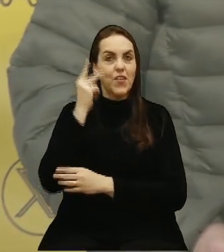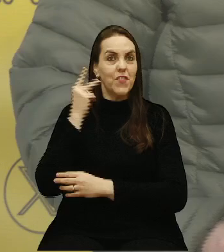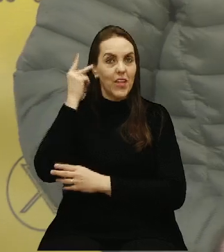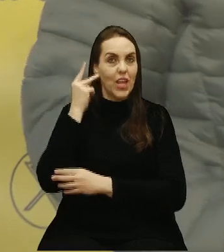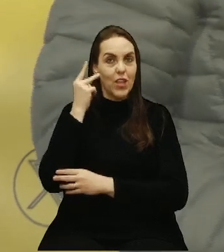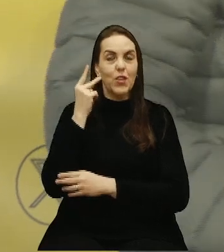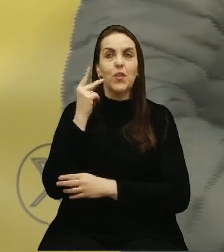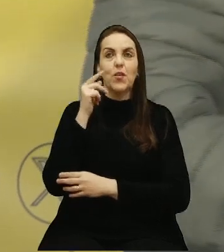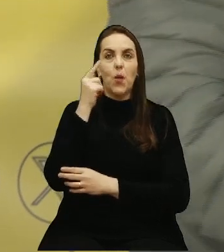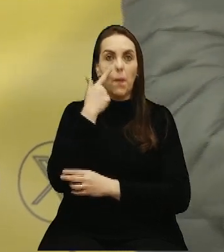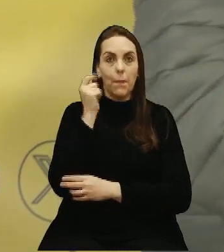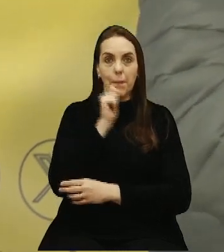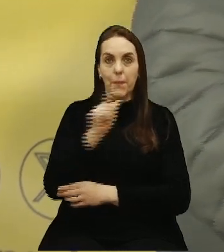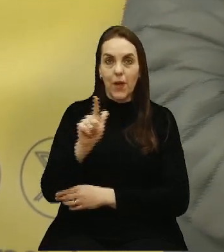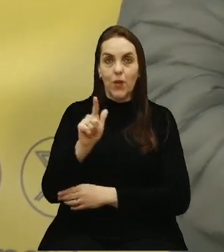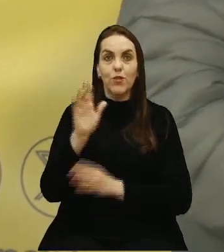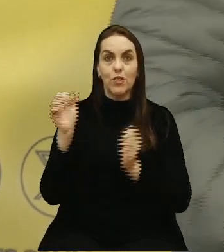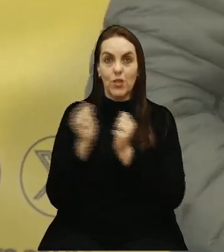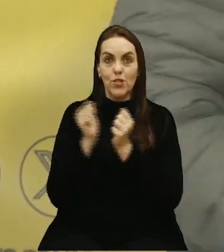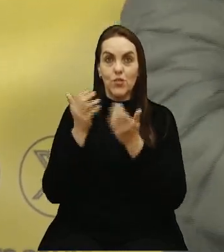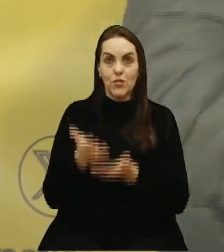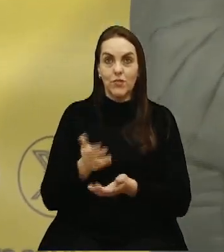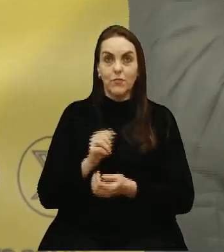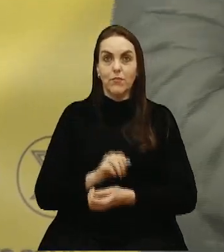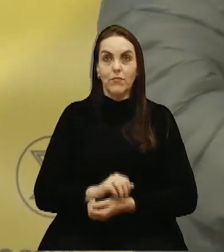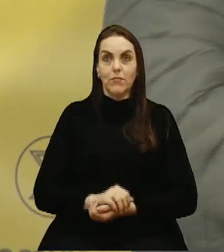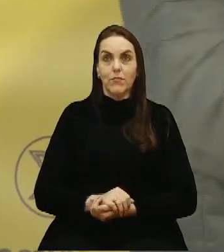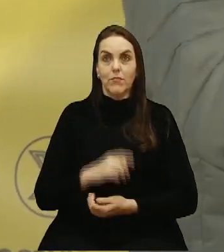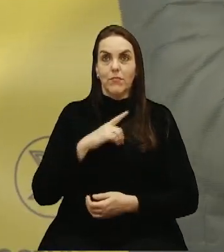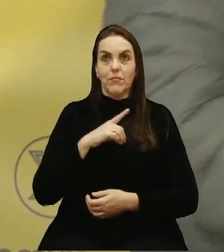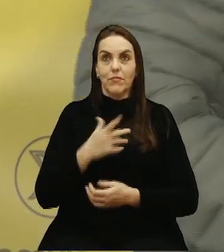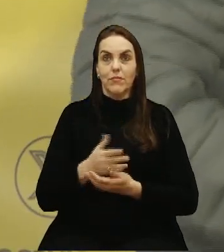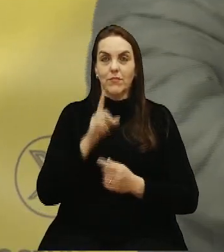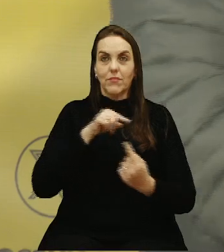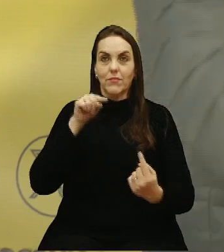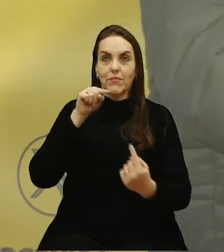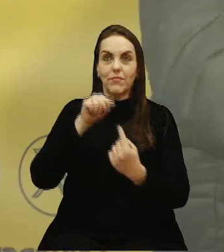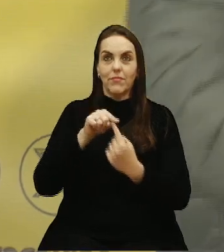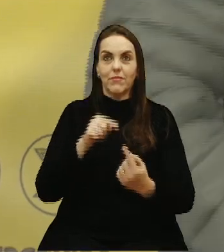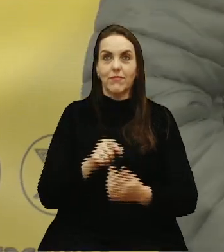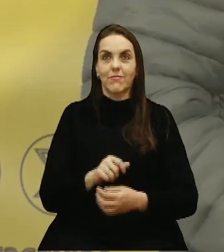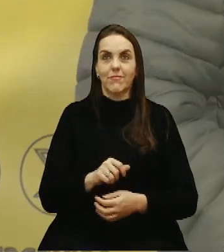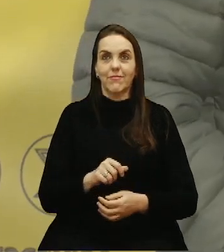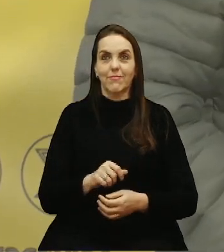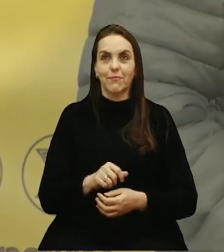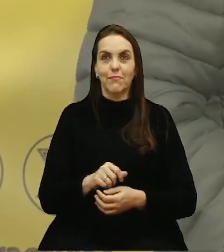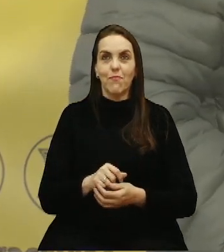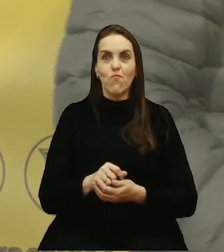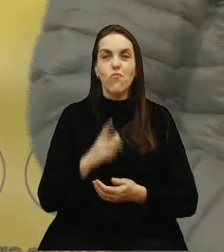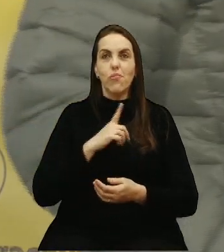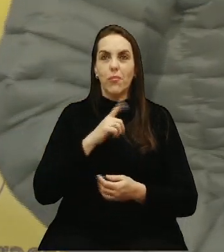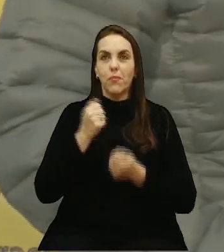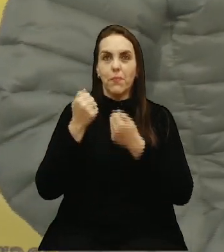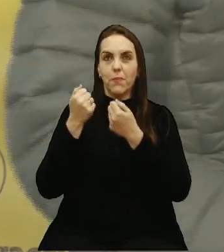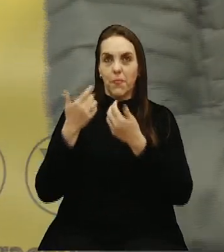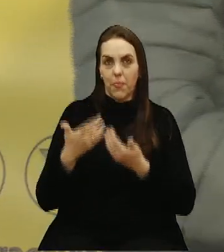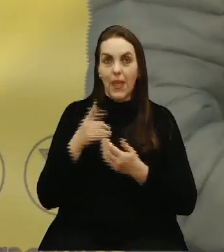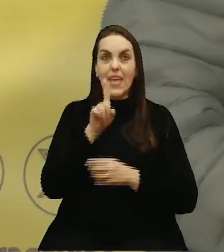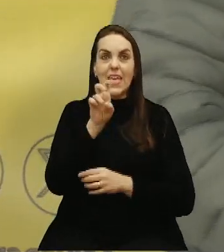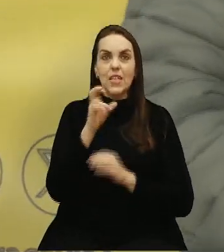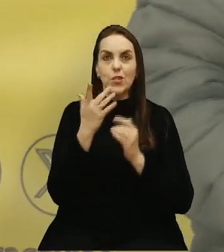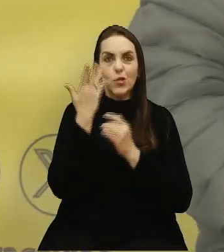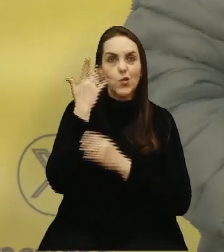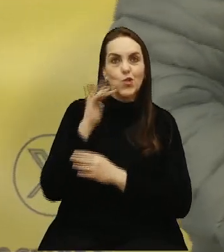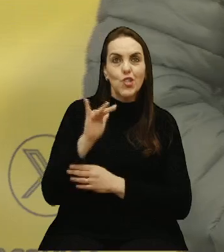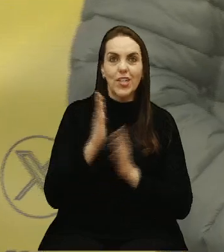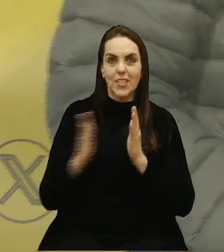está aqui com a gente, agora assumindo essa cadeira. E qual o objetivo aí para tentar tratar nesses próximos 15 dias, vereador? Seja